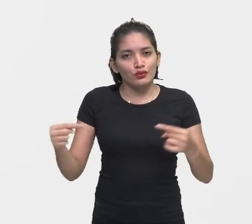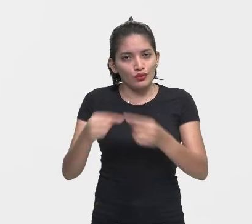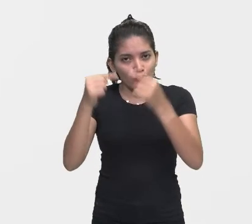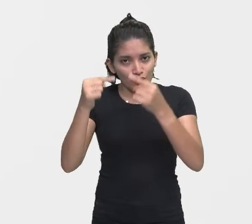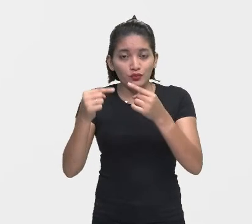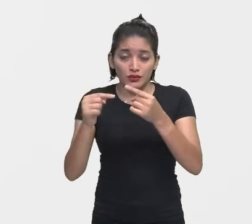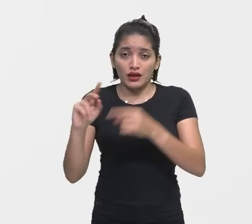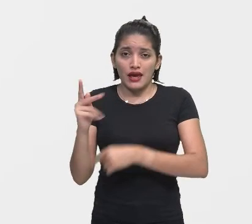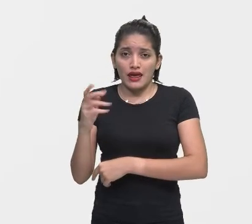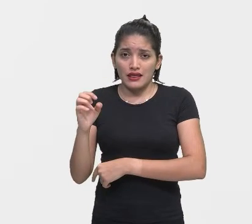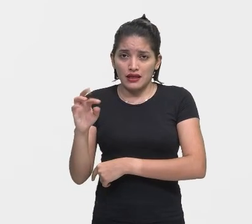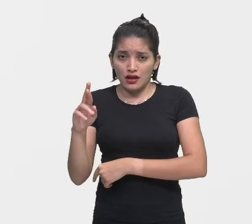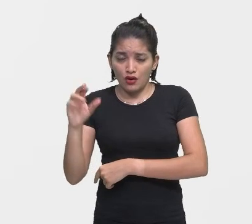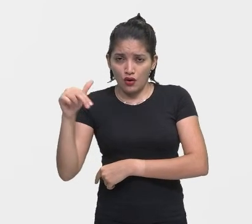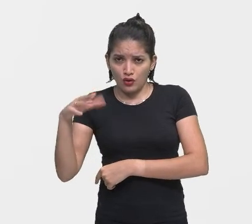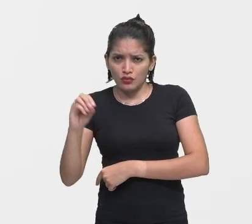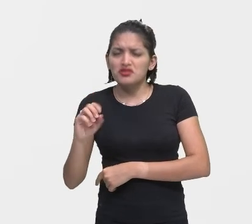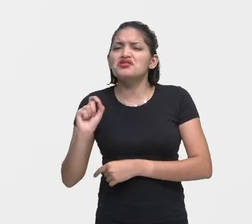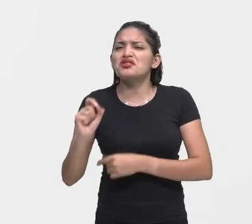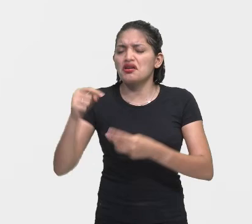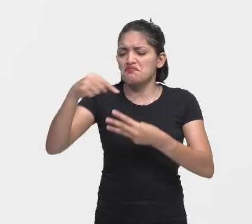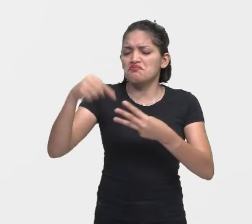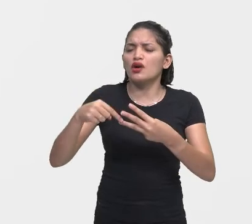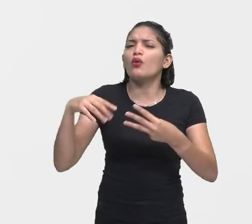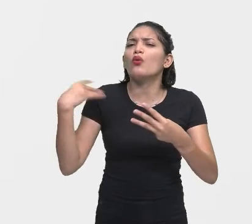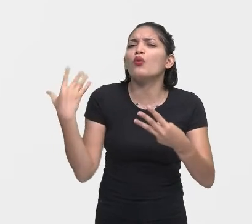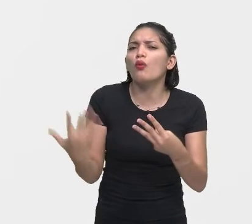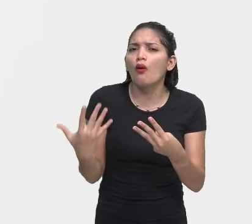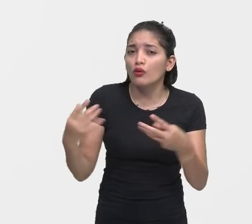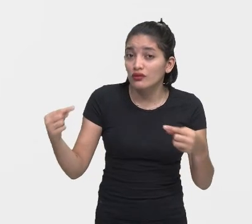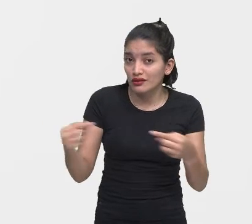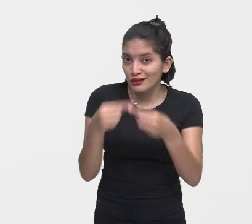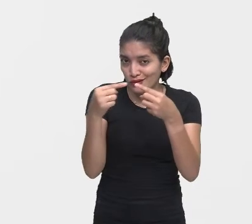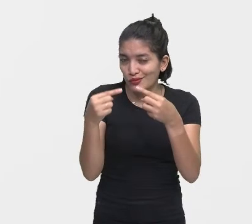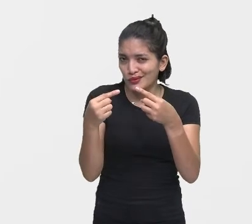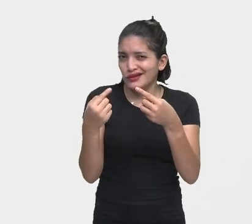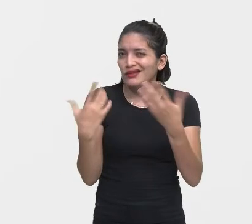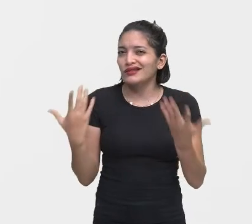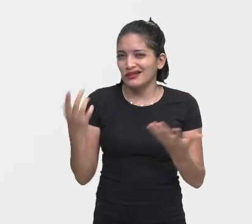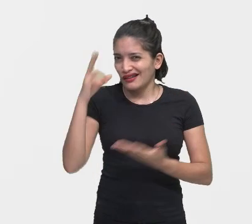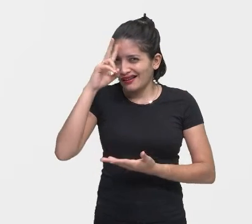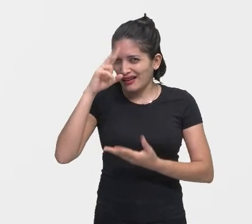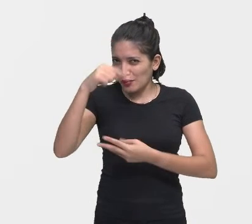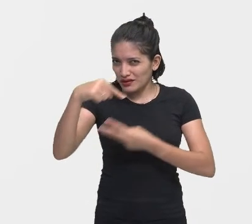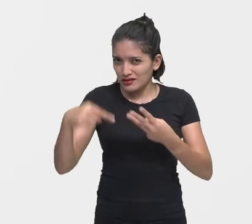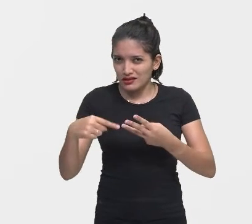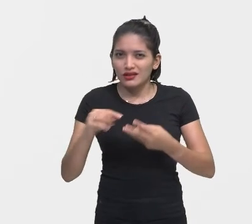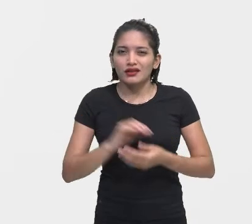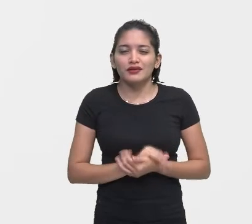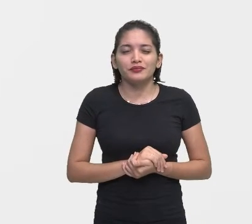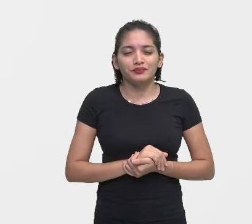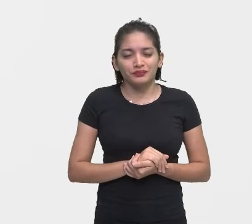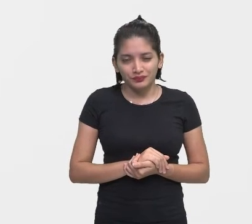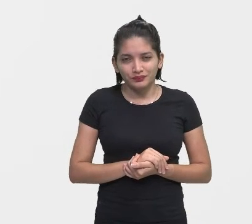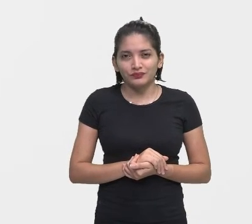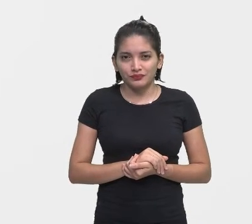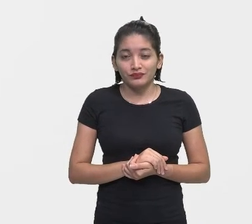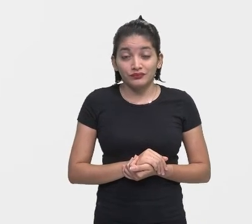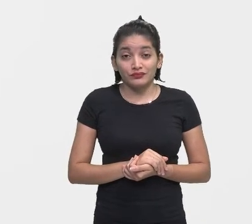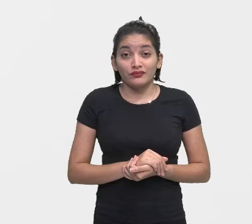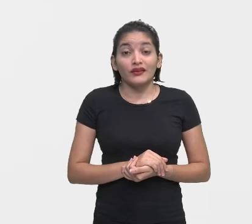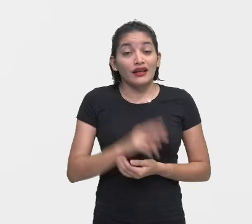dizer que o heterônimo em questão é de quem é? É de Alberto Caeiro, de Ricardo Reis, de Bernardo Soares, de Álvaro de Campos, de Antônio